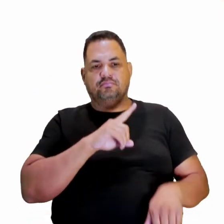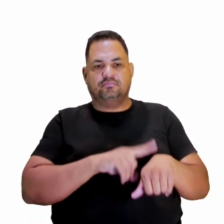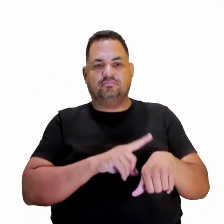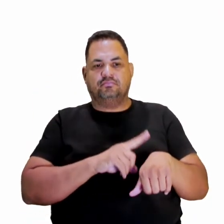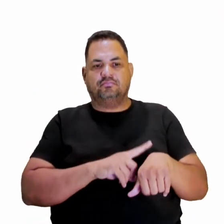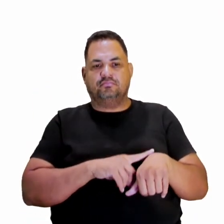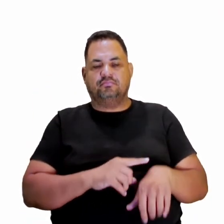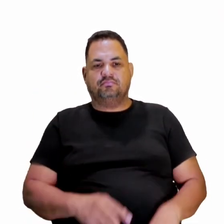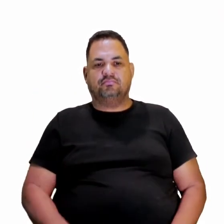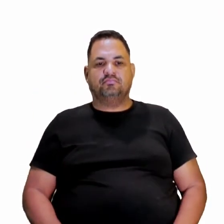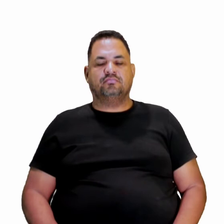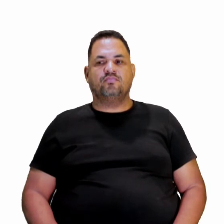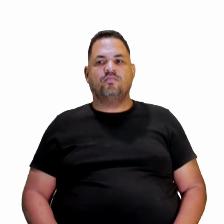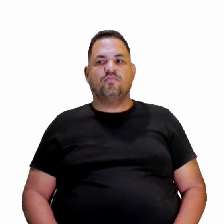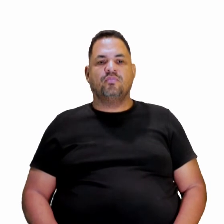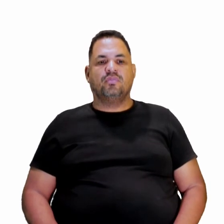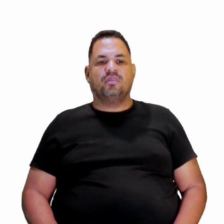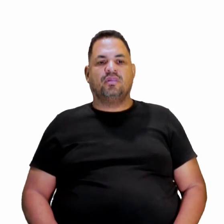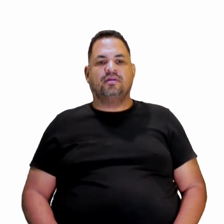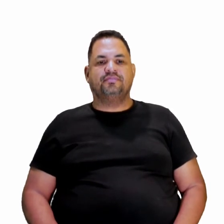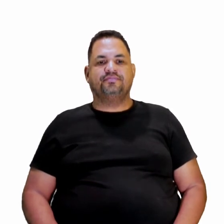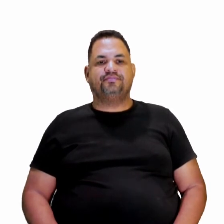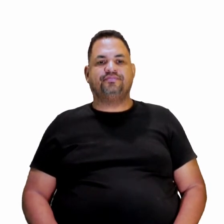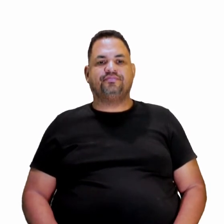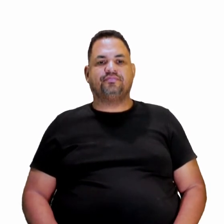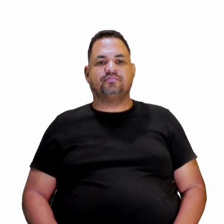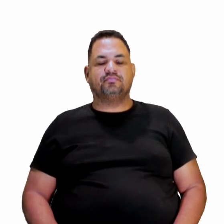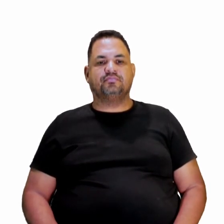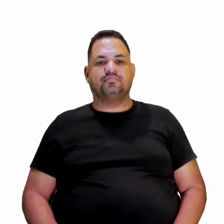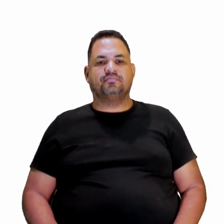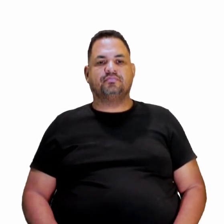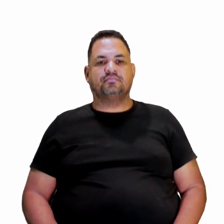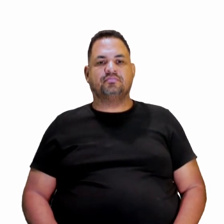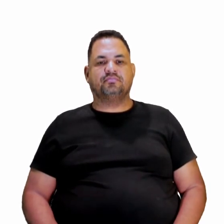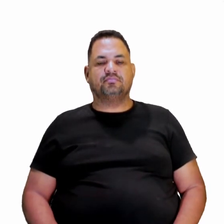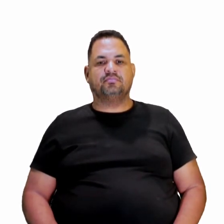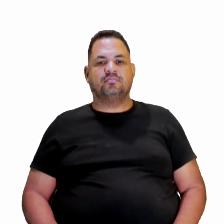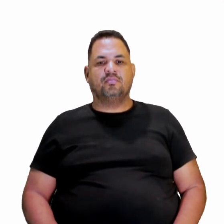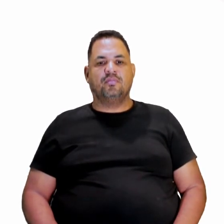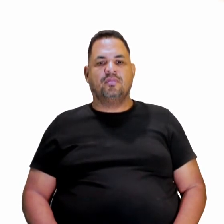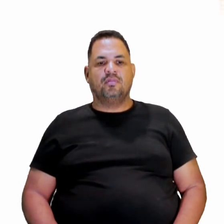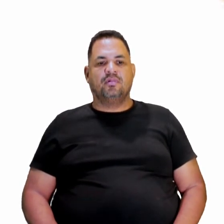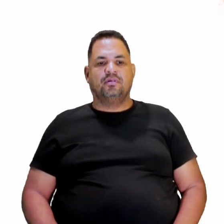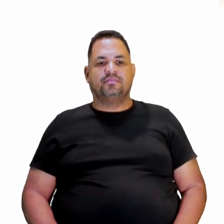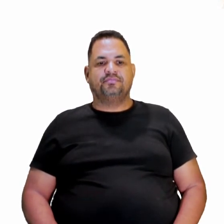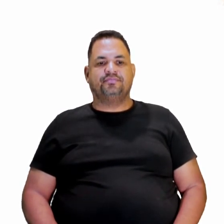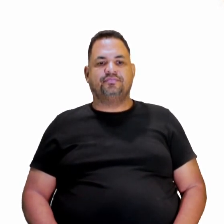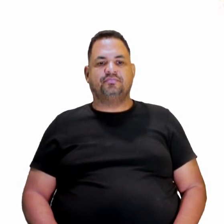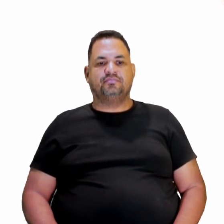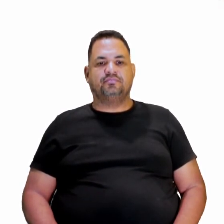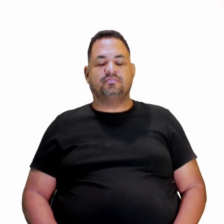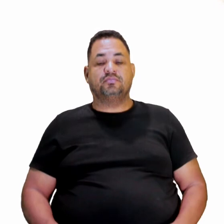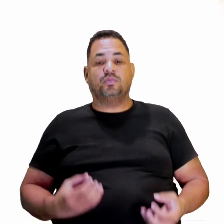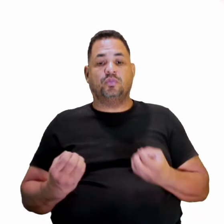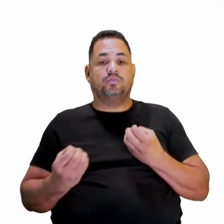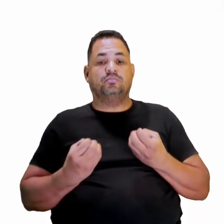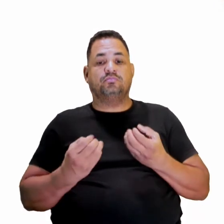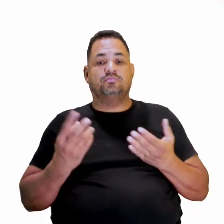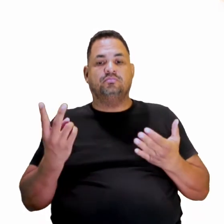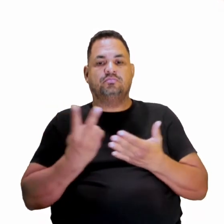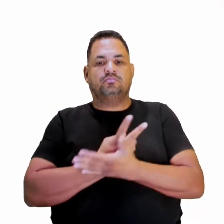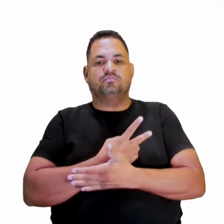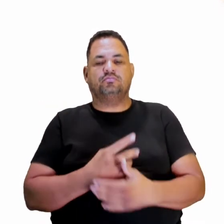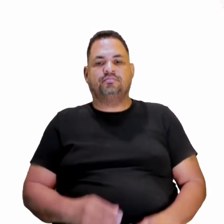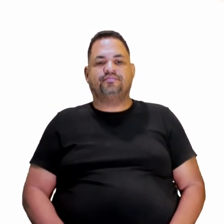He didn't arrive at work. Arrive já foi. He didn't arrive at work at 9. Tananã. Aí como é que vai ser?